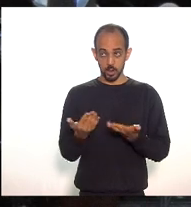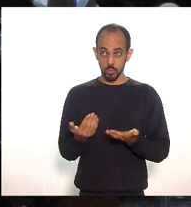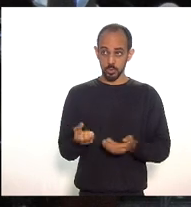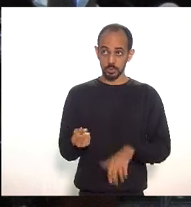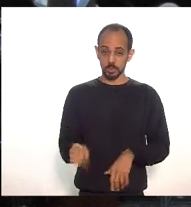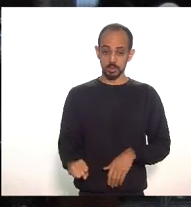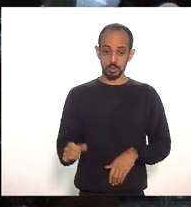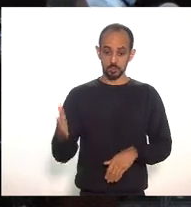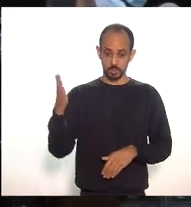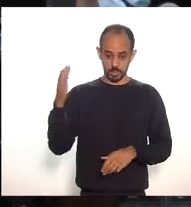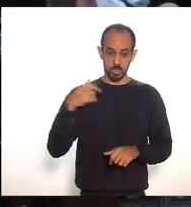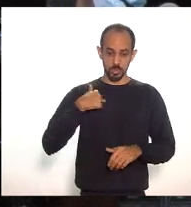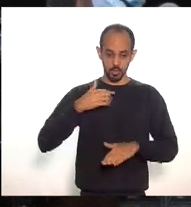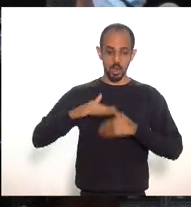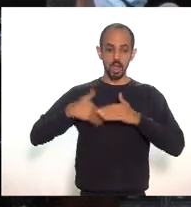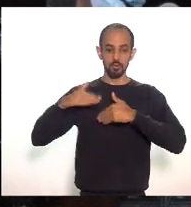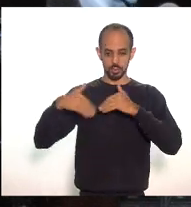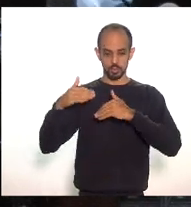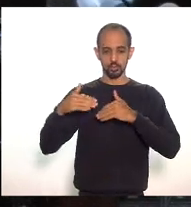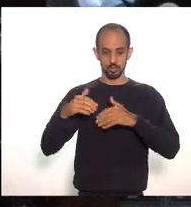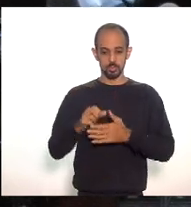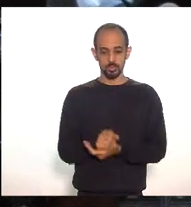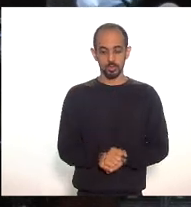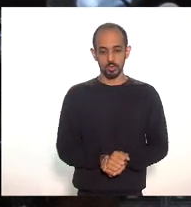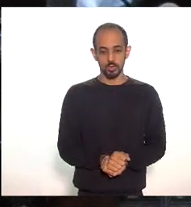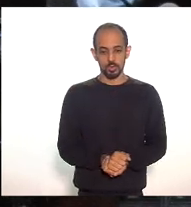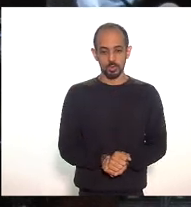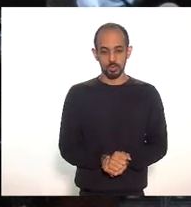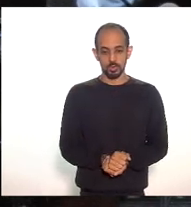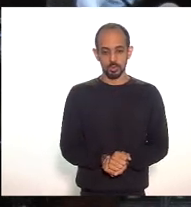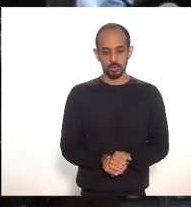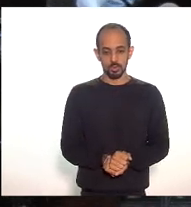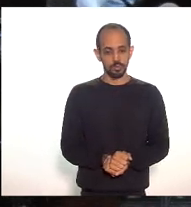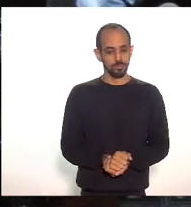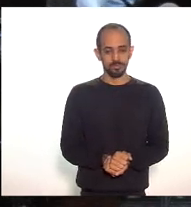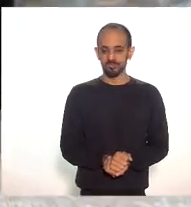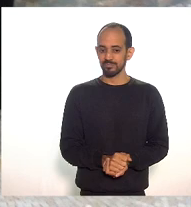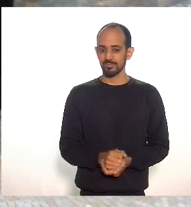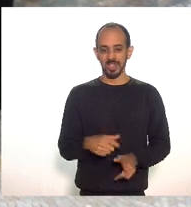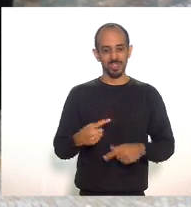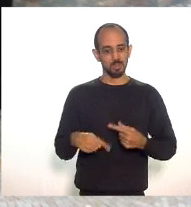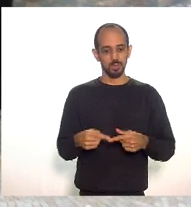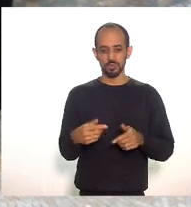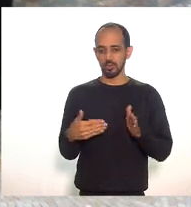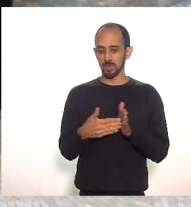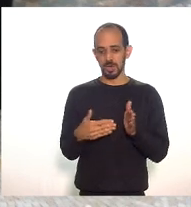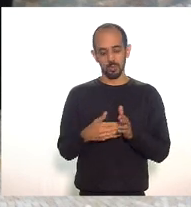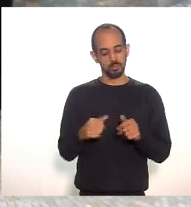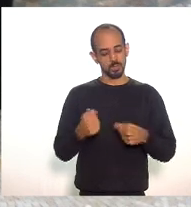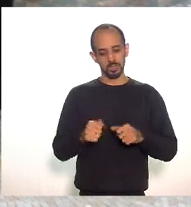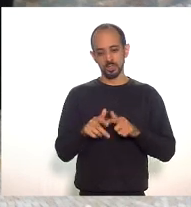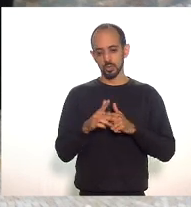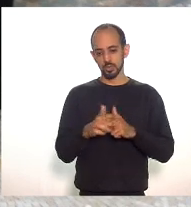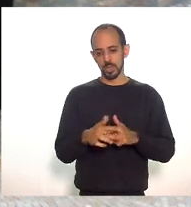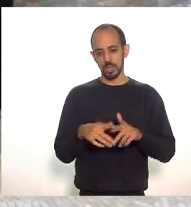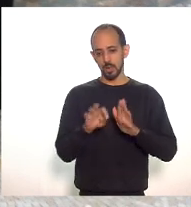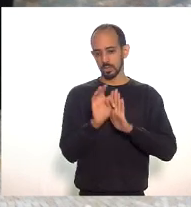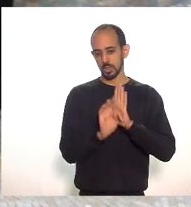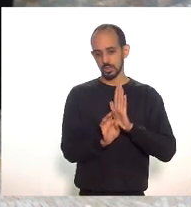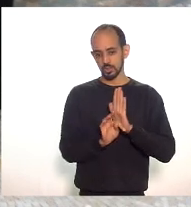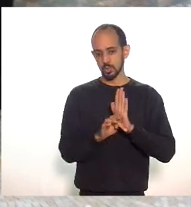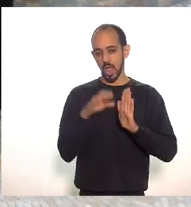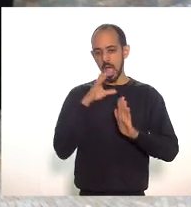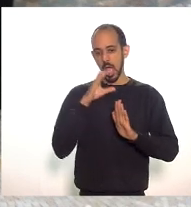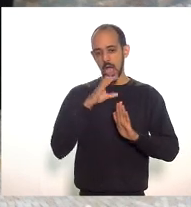seu avanço e depois isso retorne não é o último não tem como eu preciso refazer então se eu preciso você vai fazer